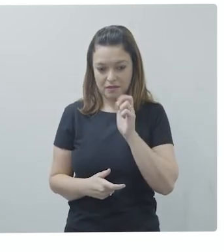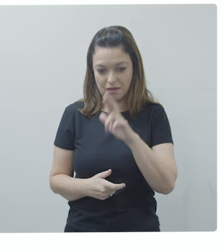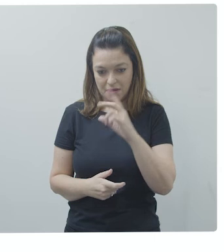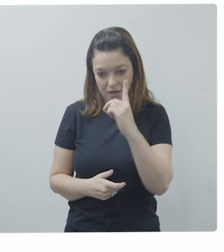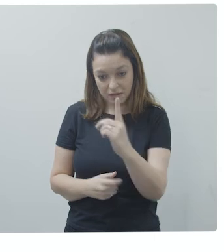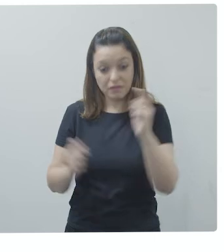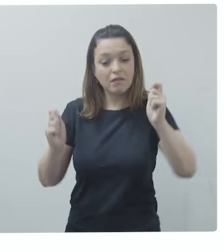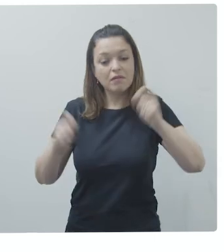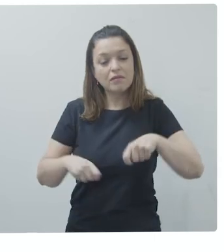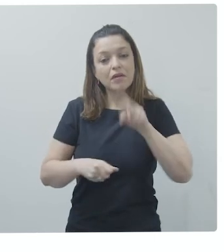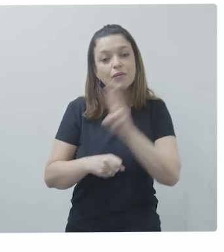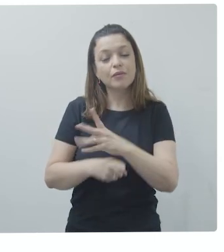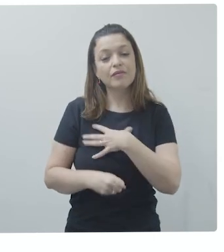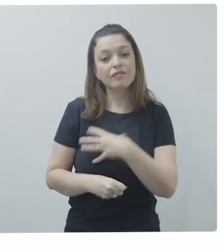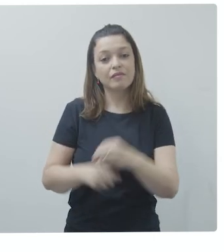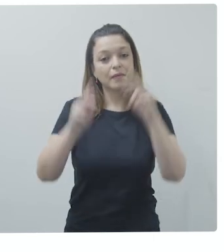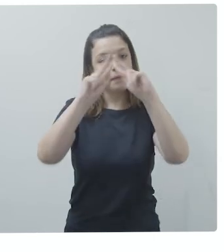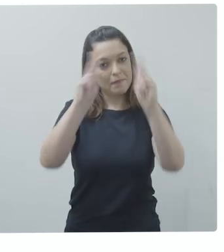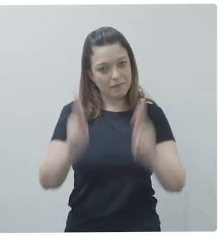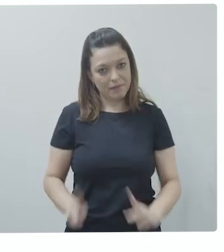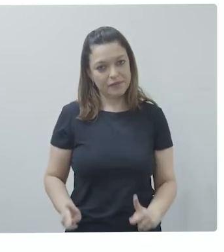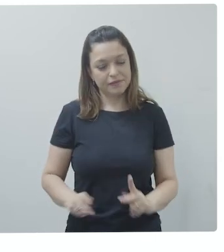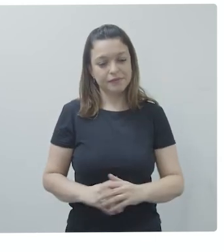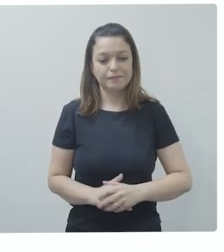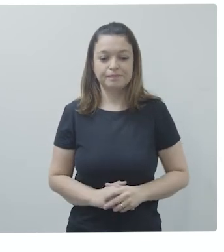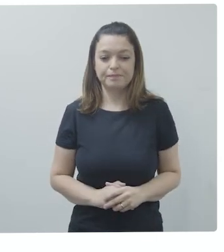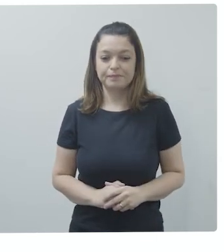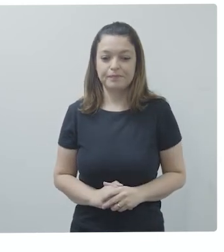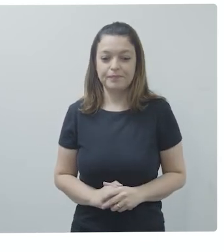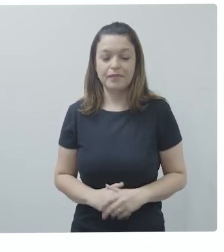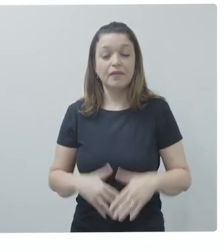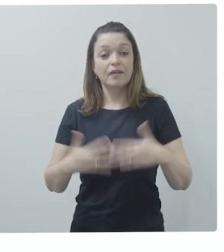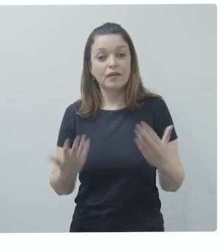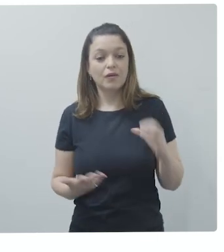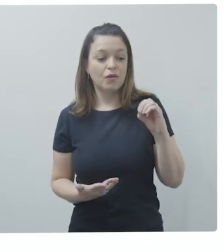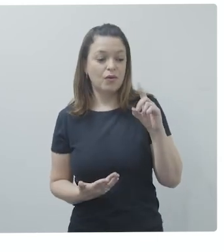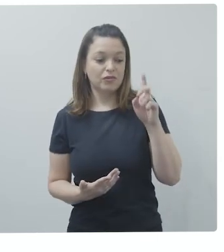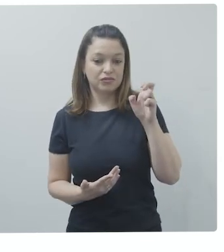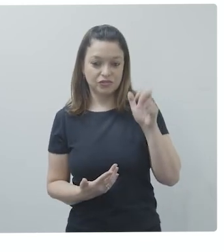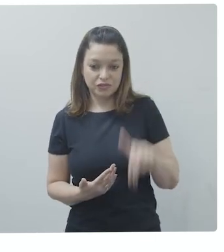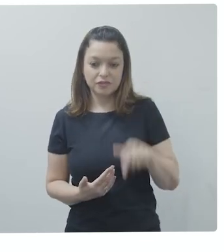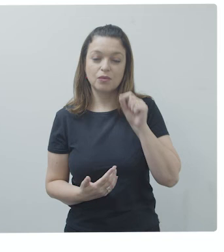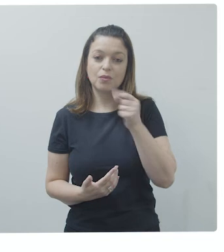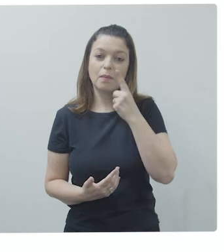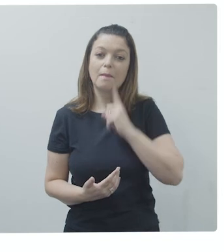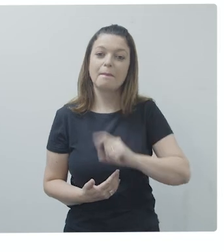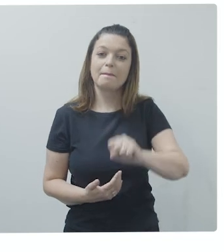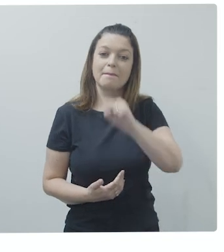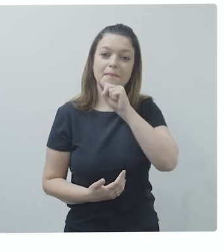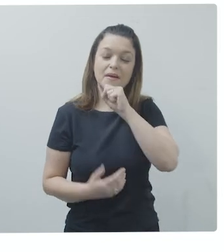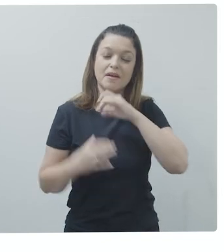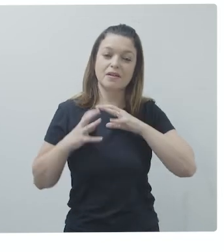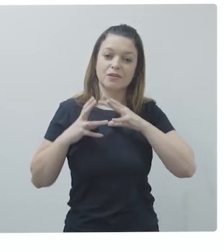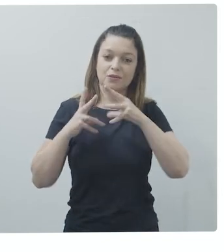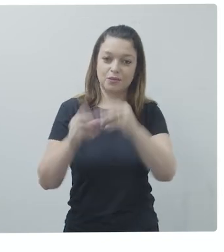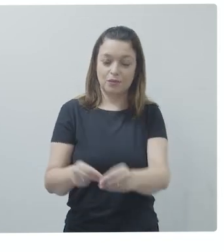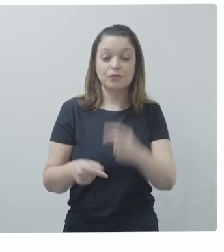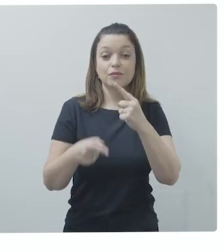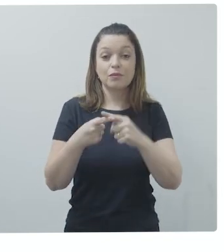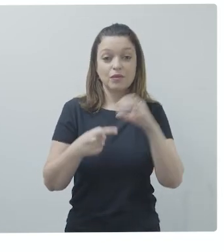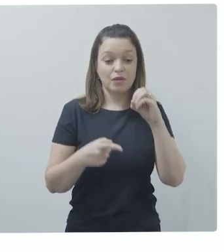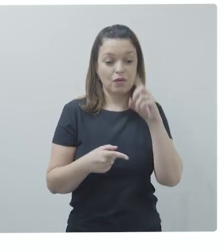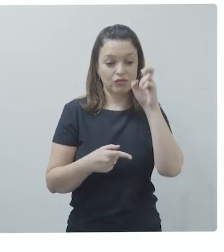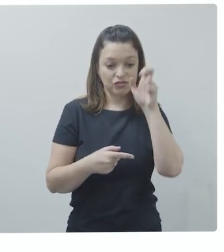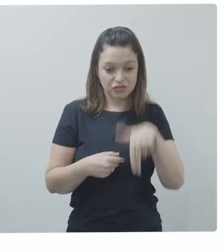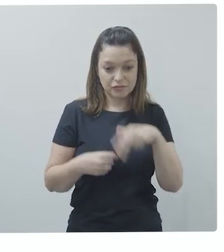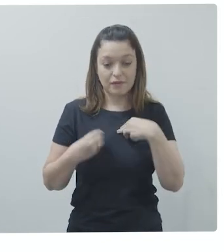seus filhos em paz. É por isso que Odin é chamado de pai de todos, porque ele foi pai